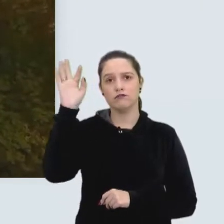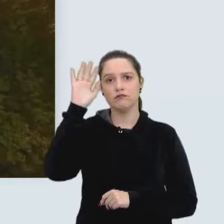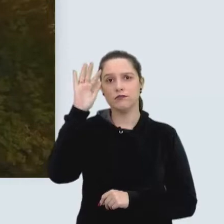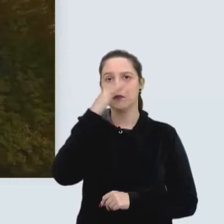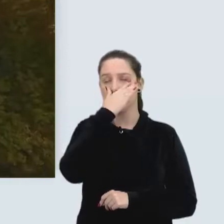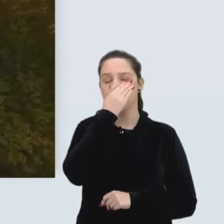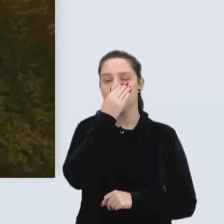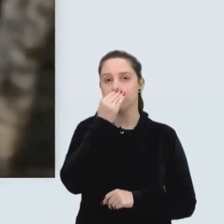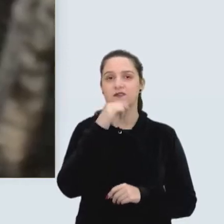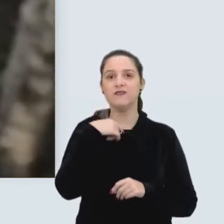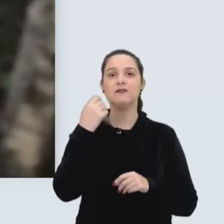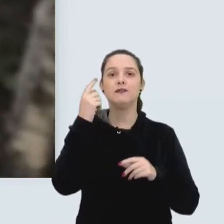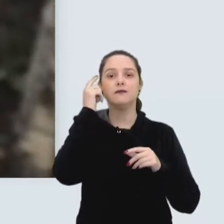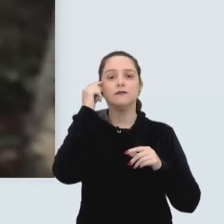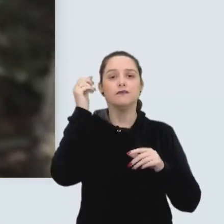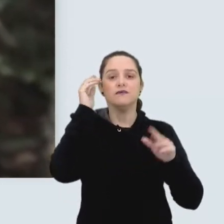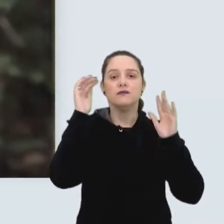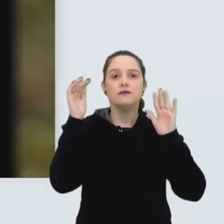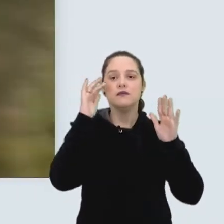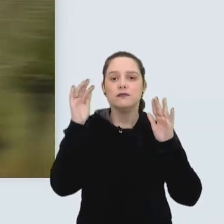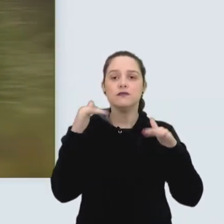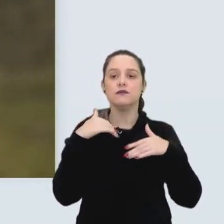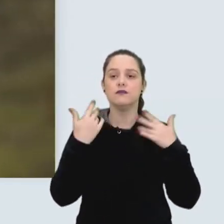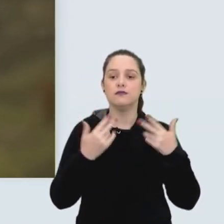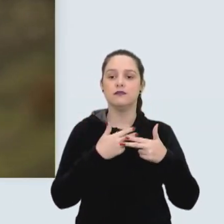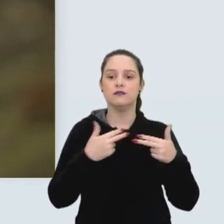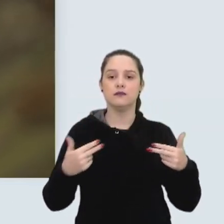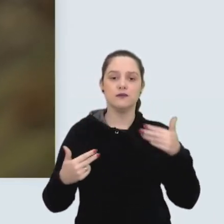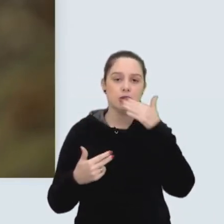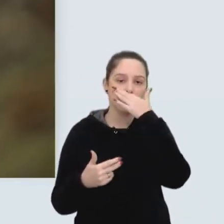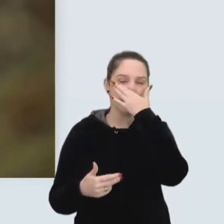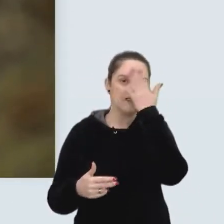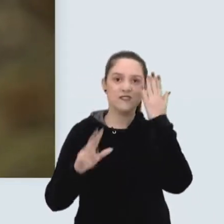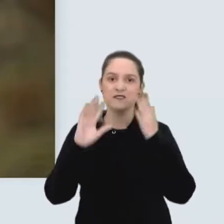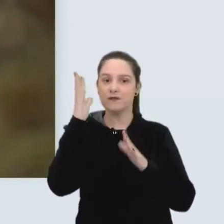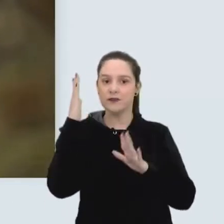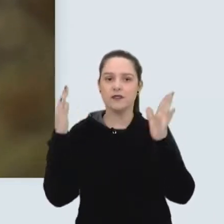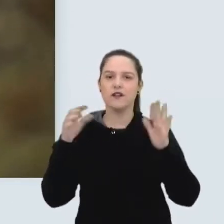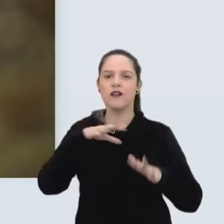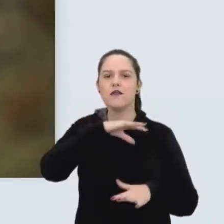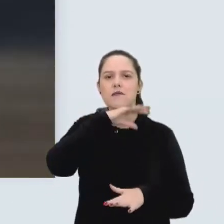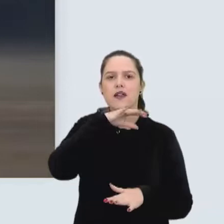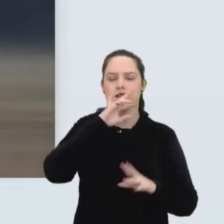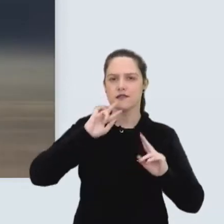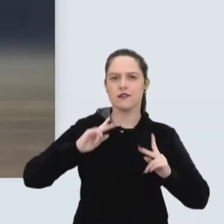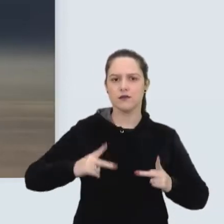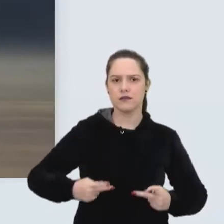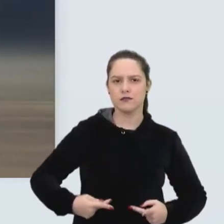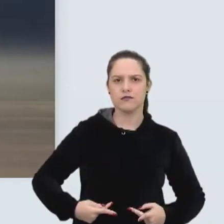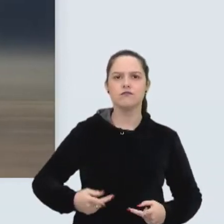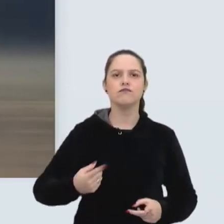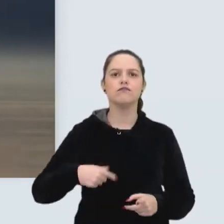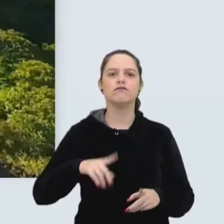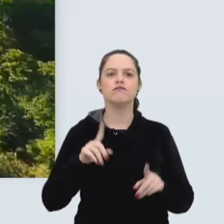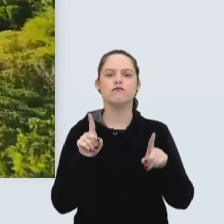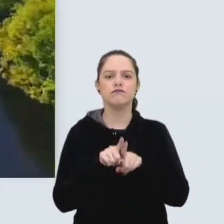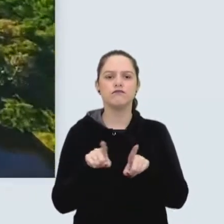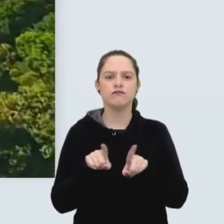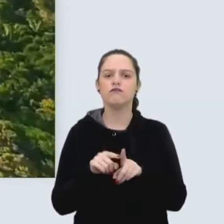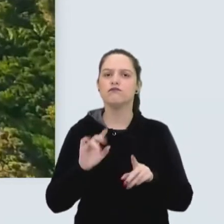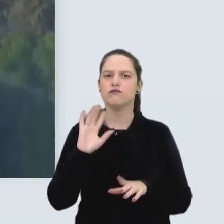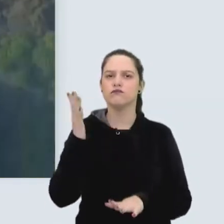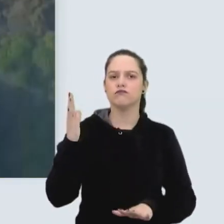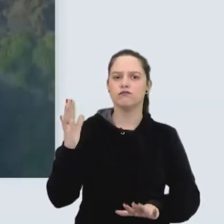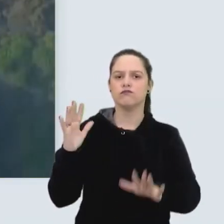também somos natureza. Pulsamos juntos, plantas, minerais, animais e os seres humanos. É um caldeirão de vida, no qual